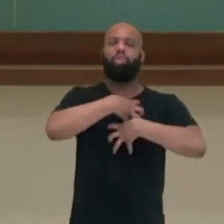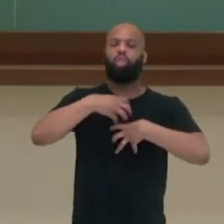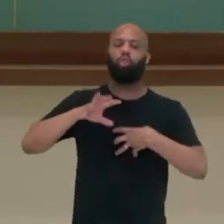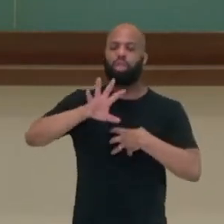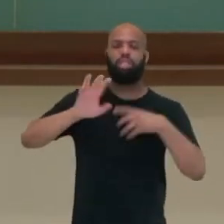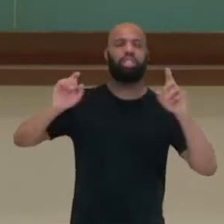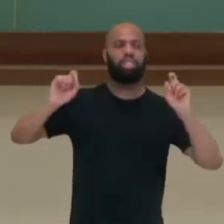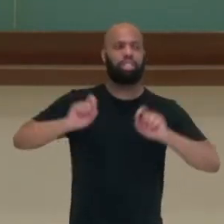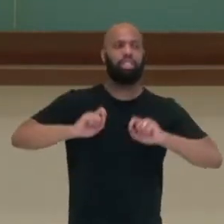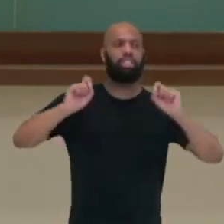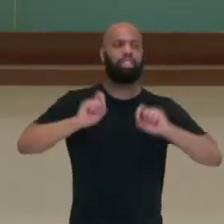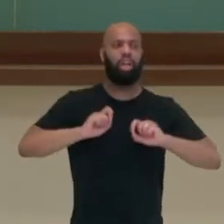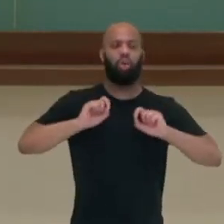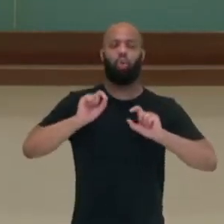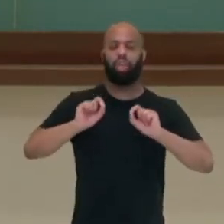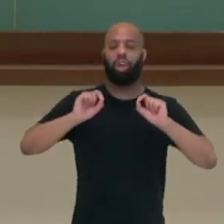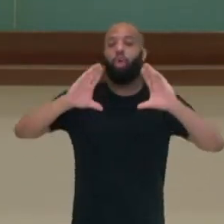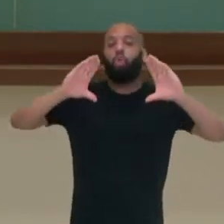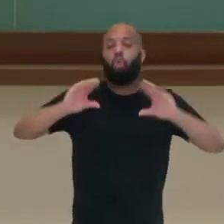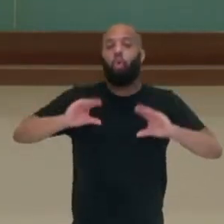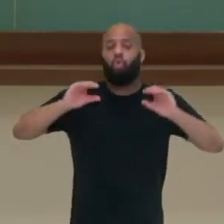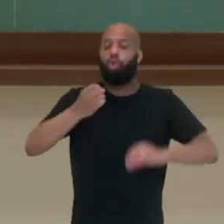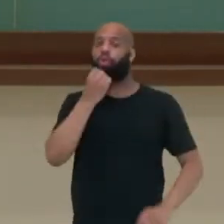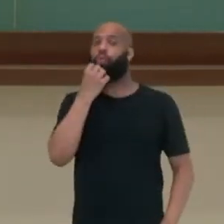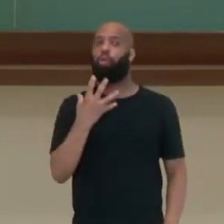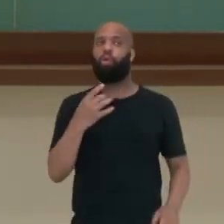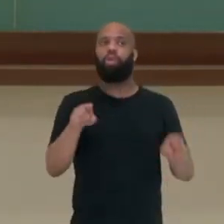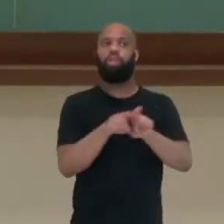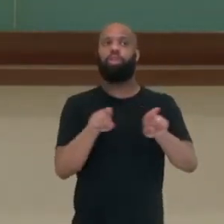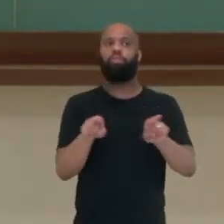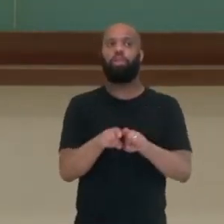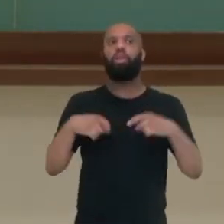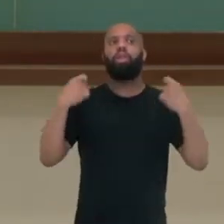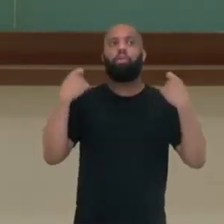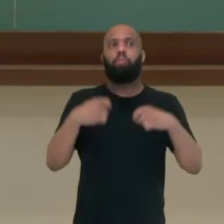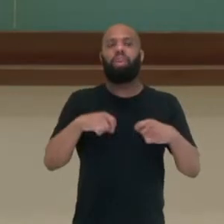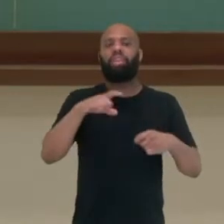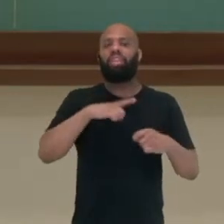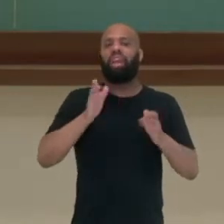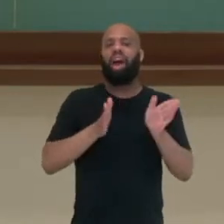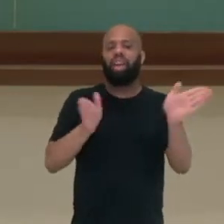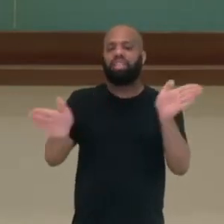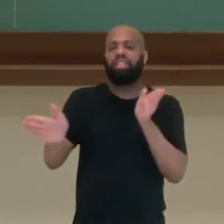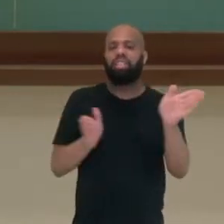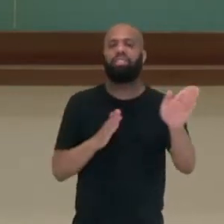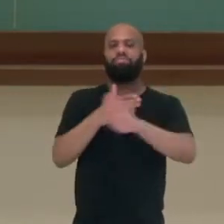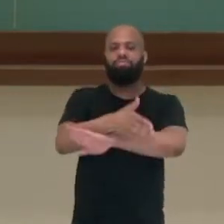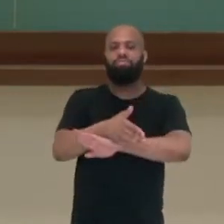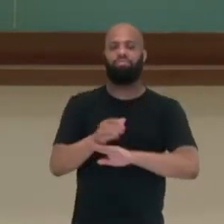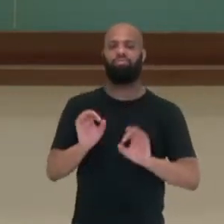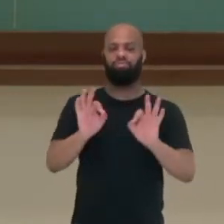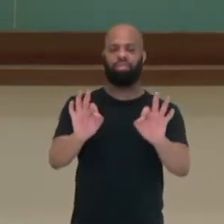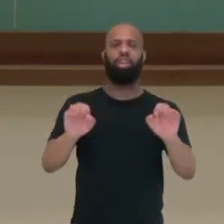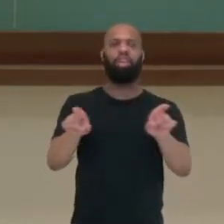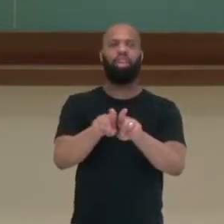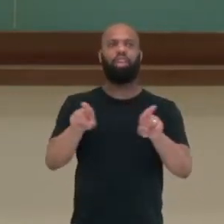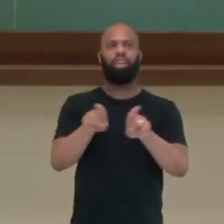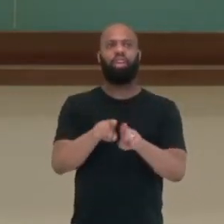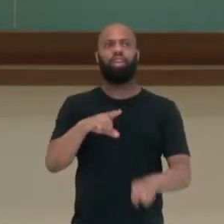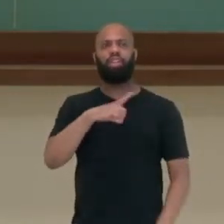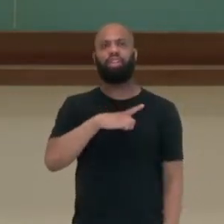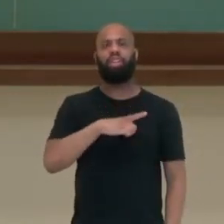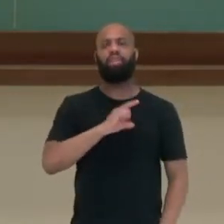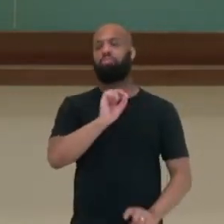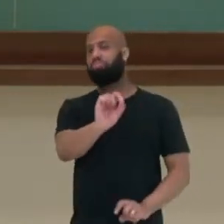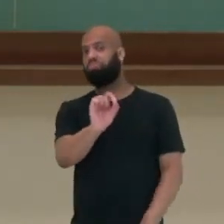possa ser confortável e ao mesmo tempo acessível e como que eu